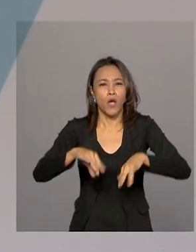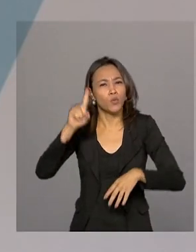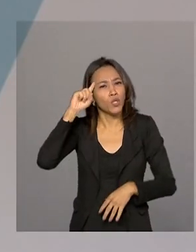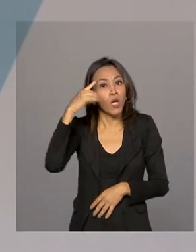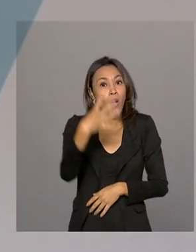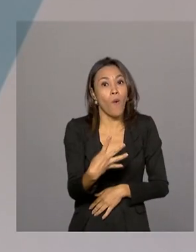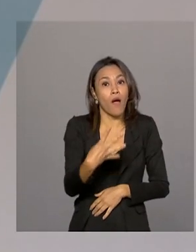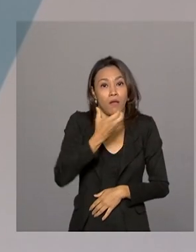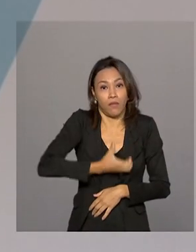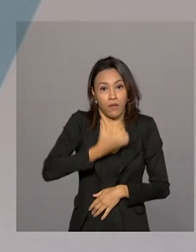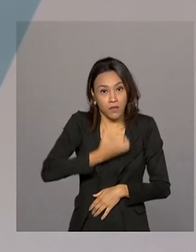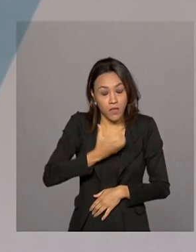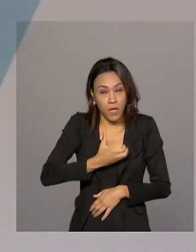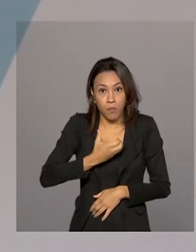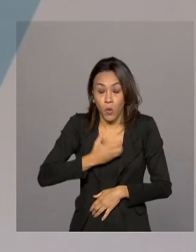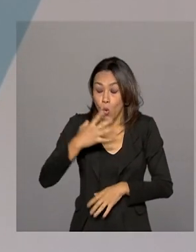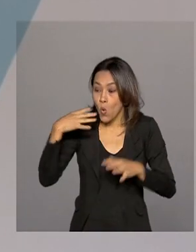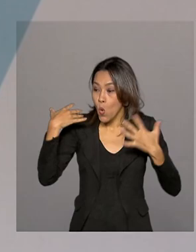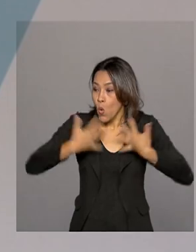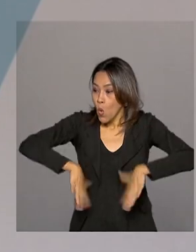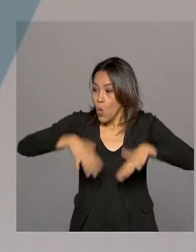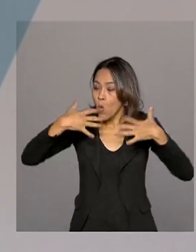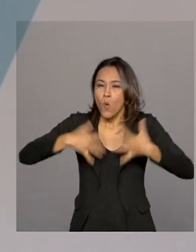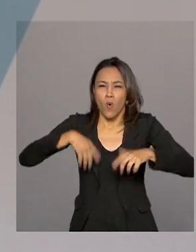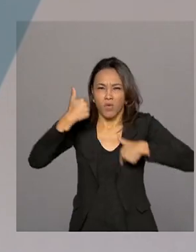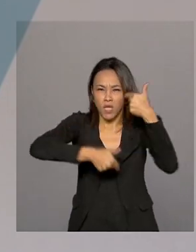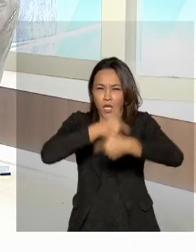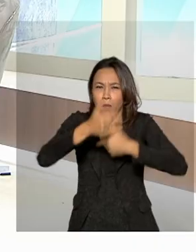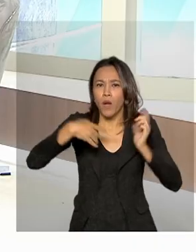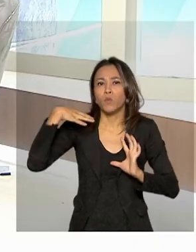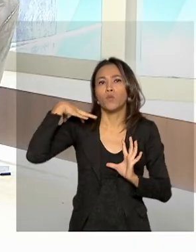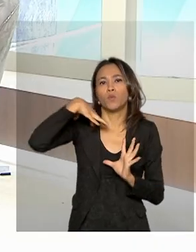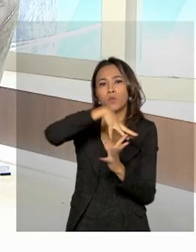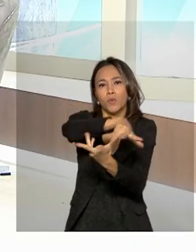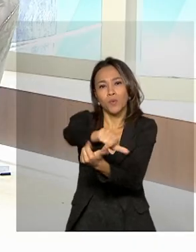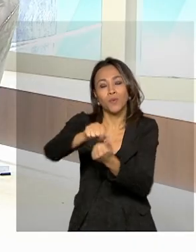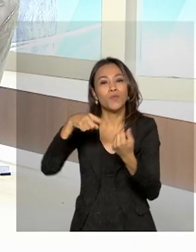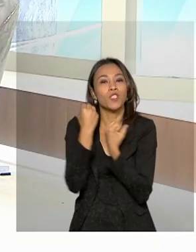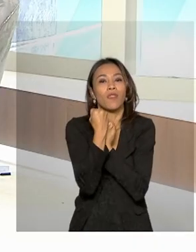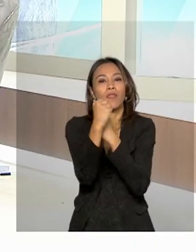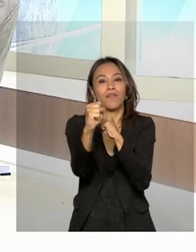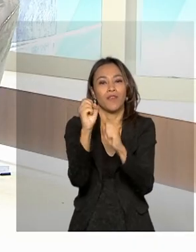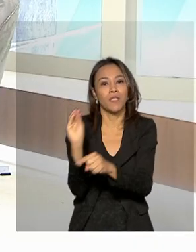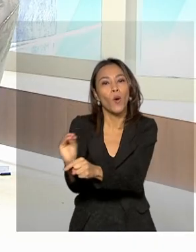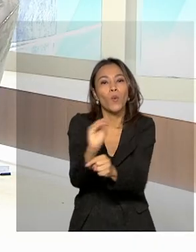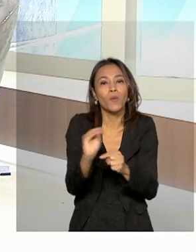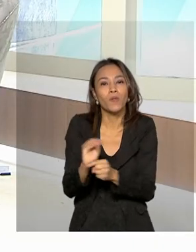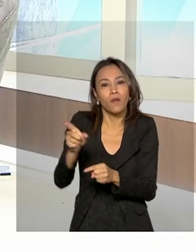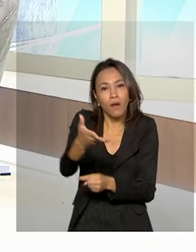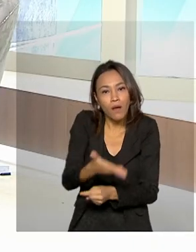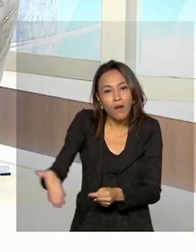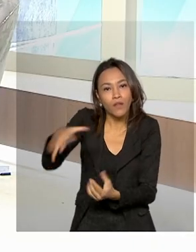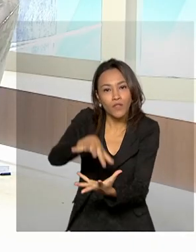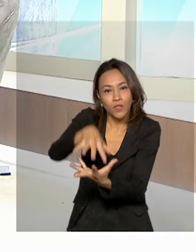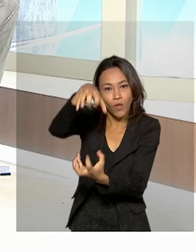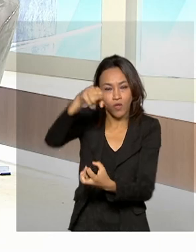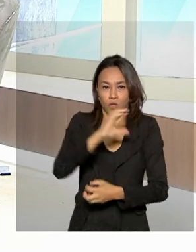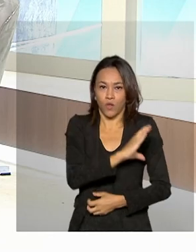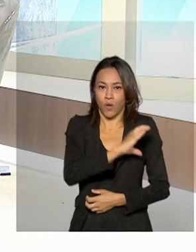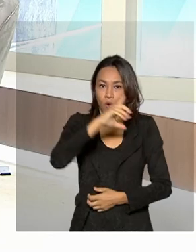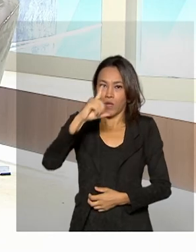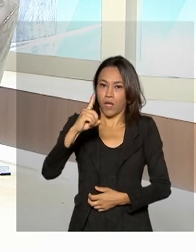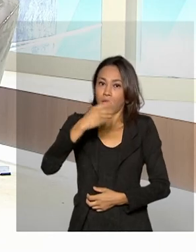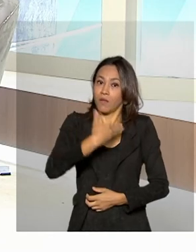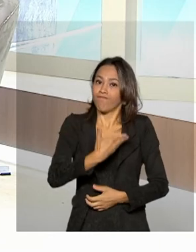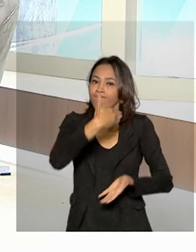dezembro a maior operação policial do mundo de defesa e proteção dos idosos. Essa operação foi coordenada pela